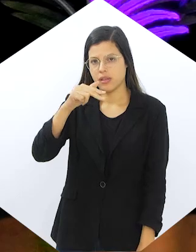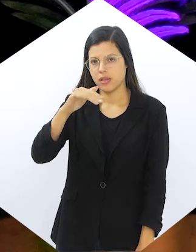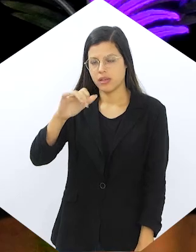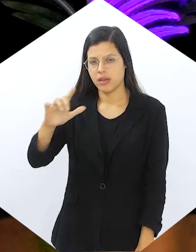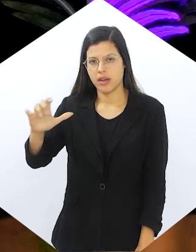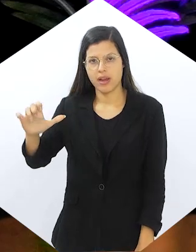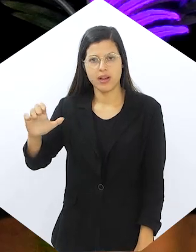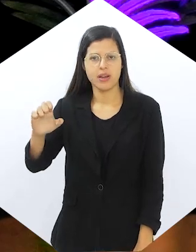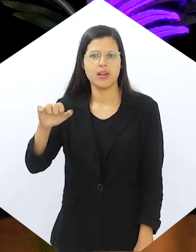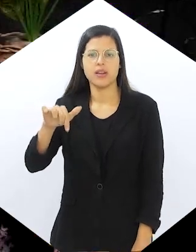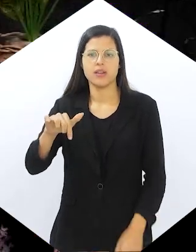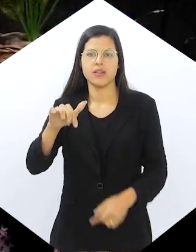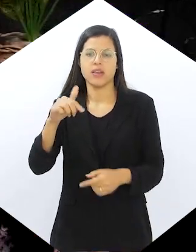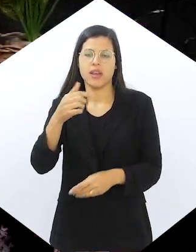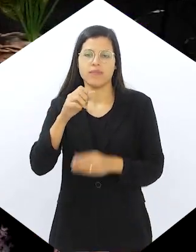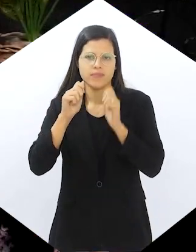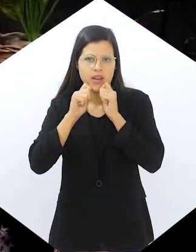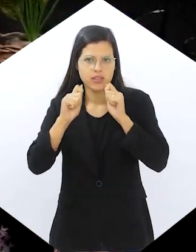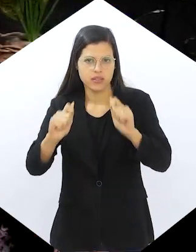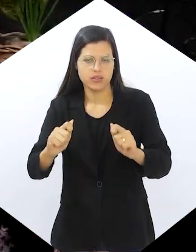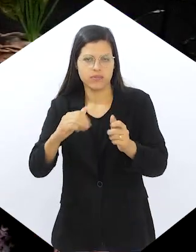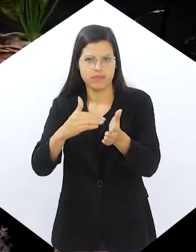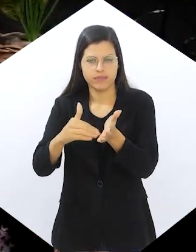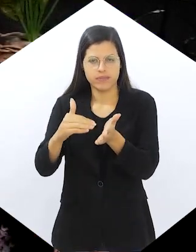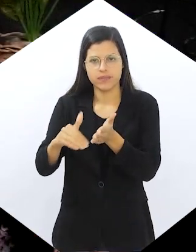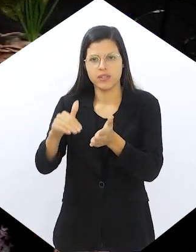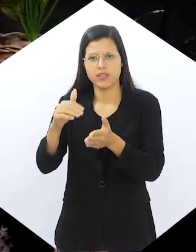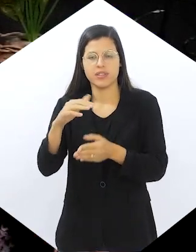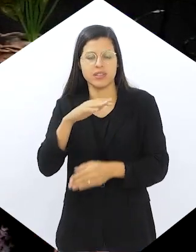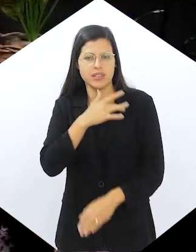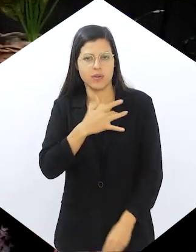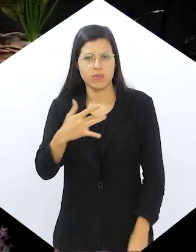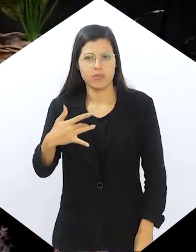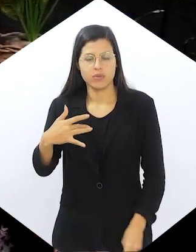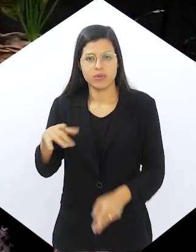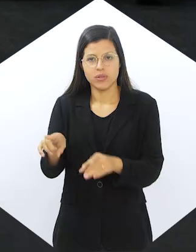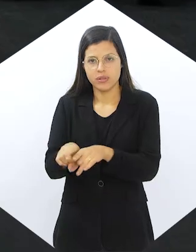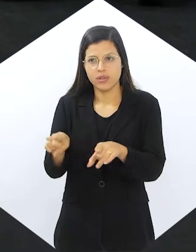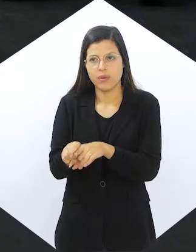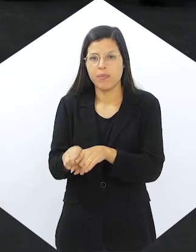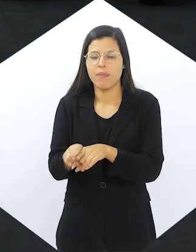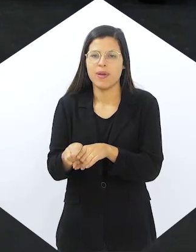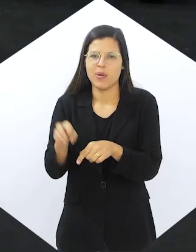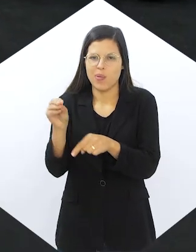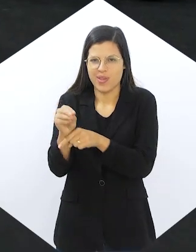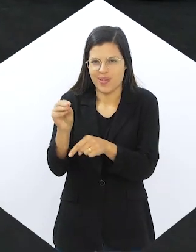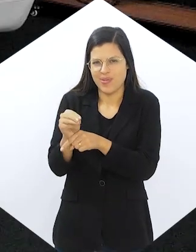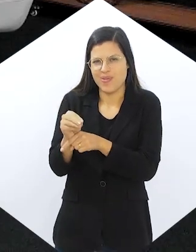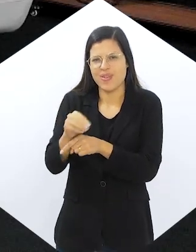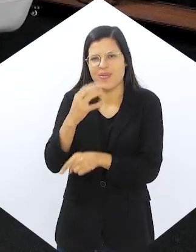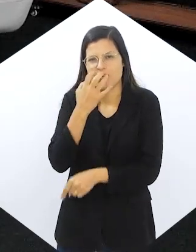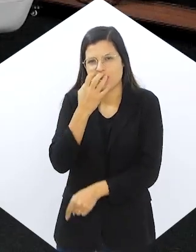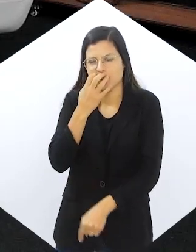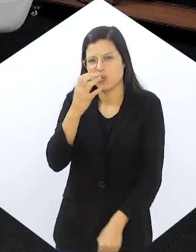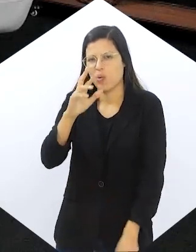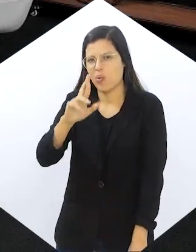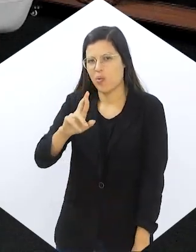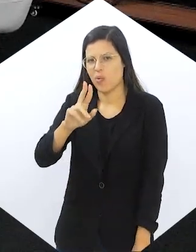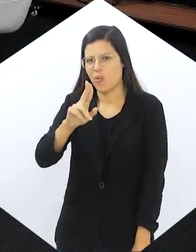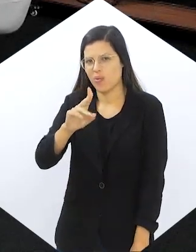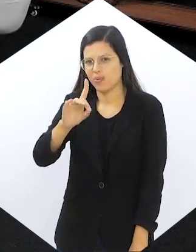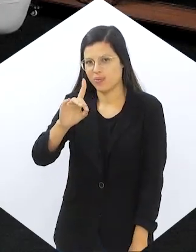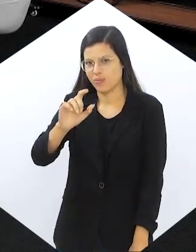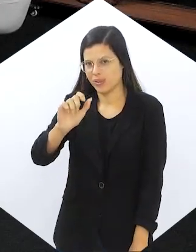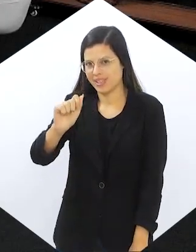assessora da Secretaria Estadual de Saúde e tutora do nosso convidado especial de hoje, o Rudá. Prazer recebê-las